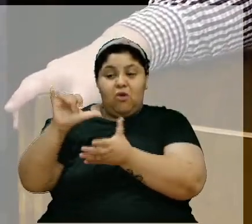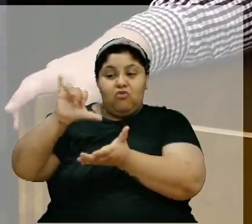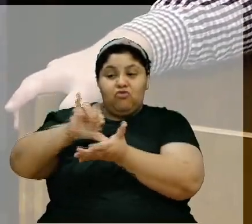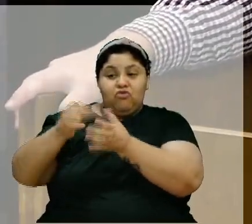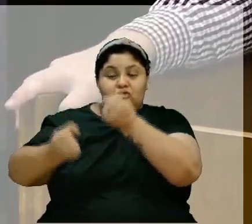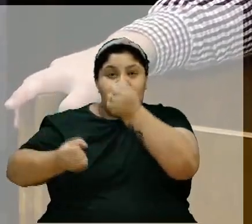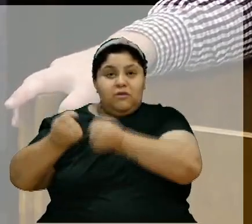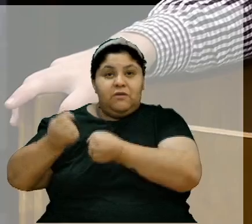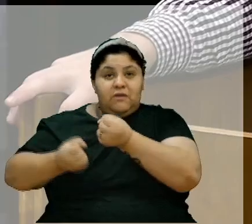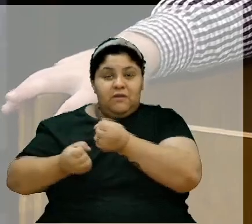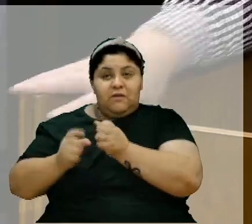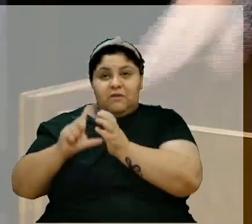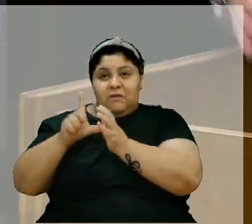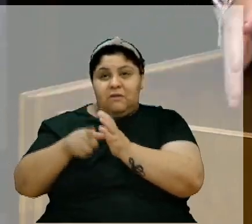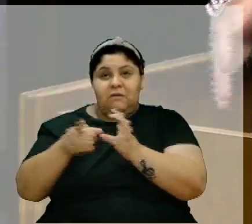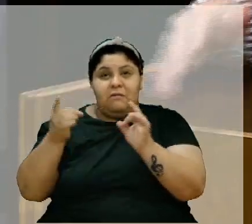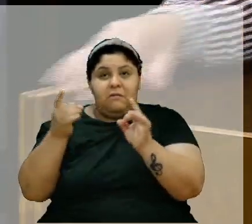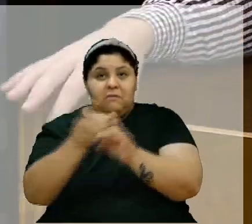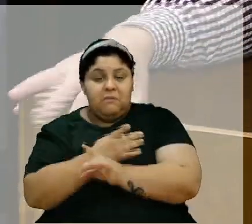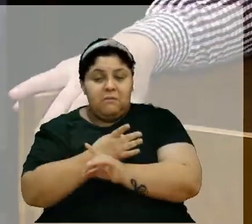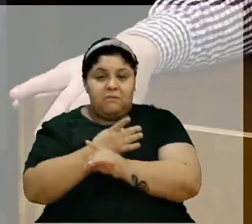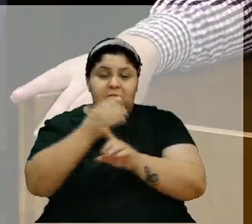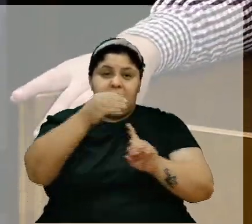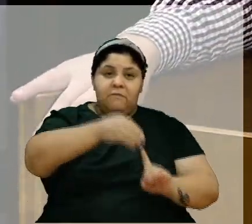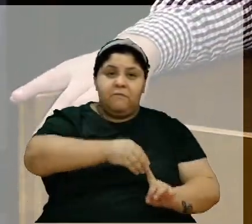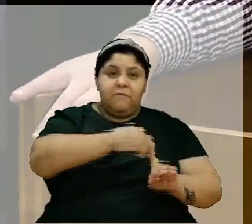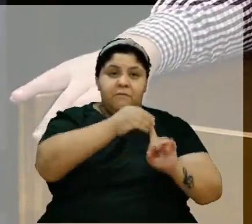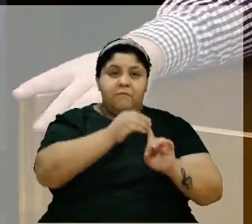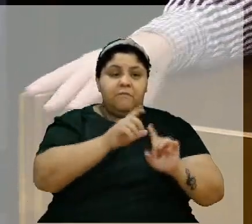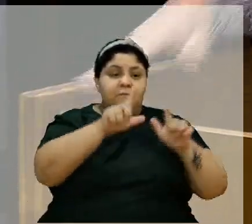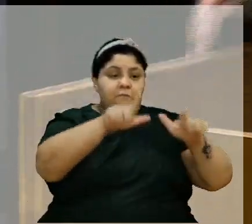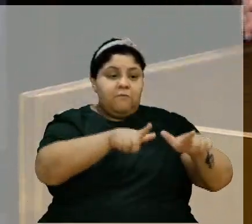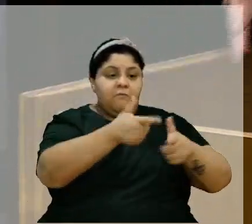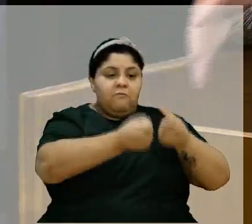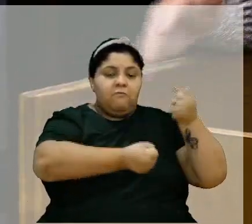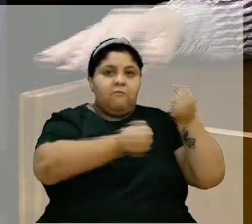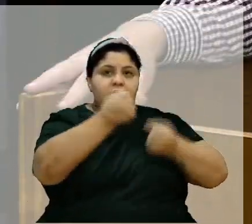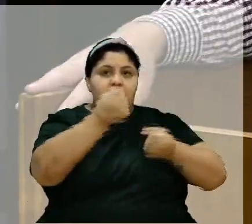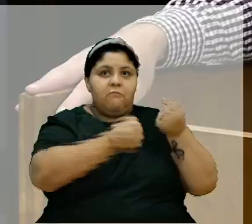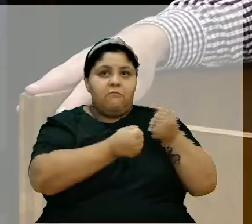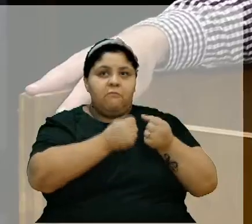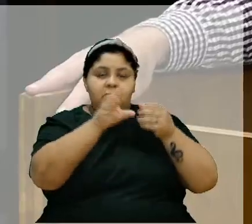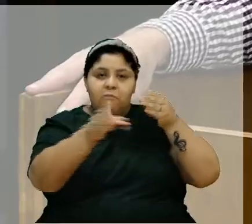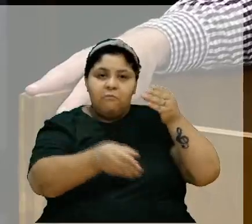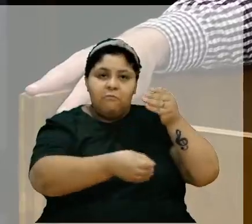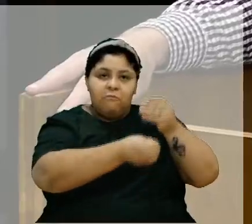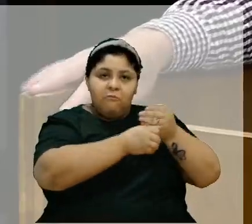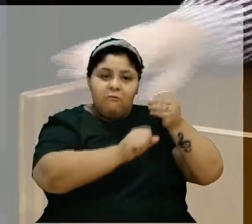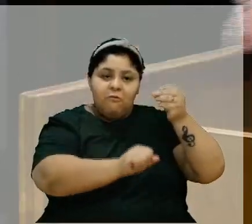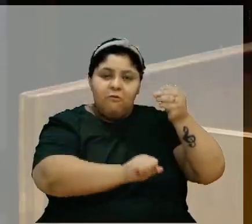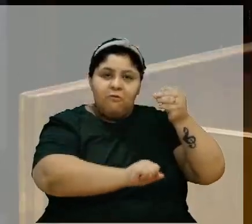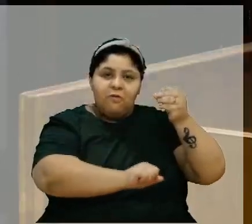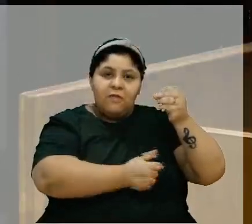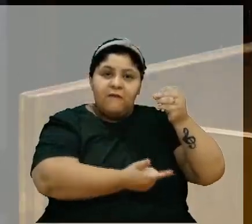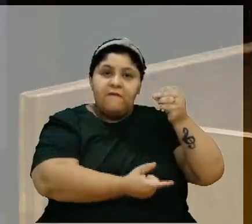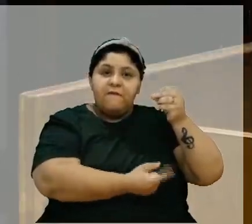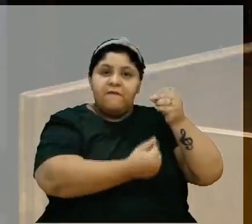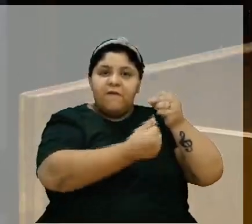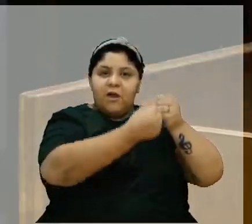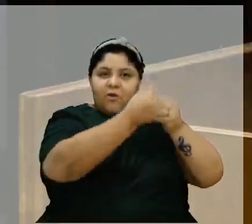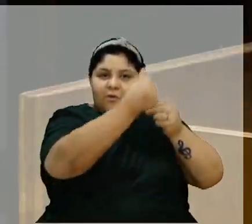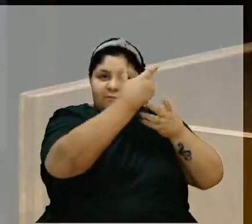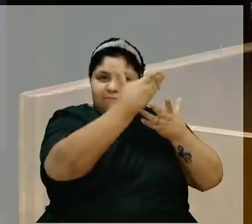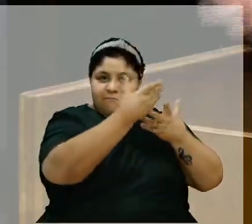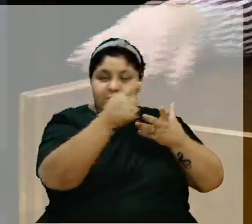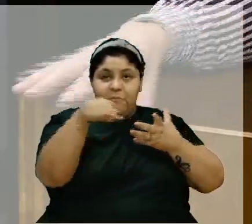de pronto, através de eventos, principalmente do setor automotivo, o incremento de valor na economia. Para se ter uma